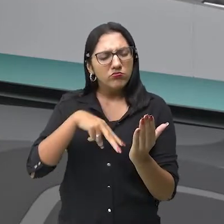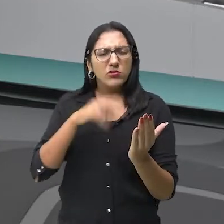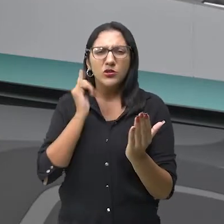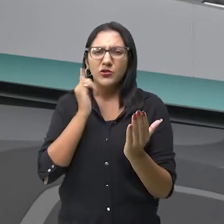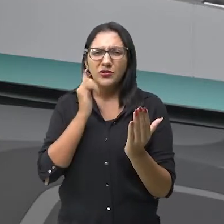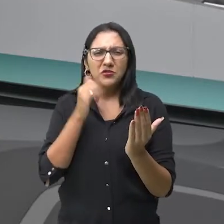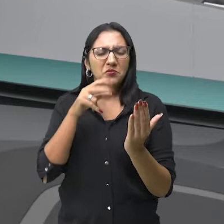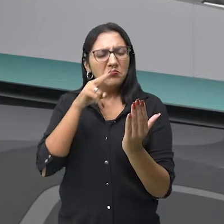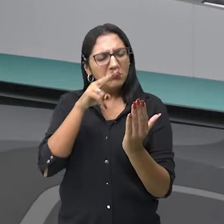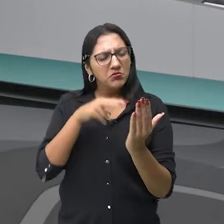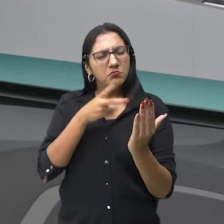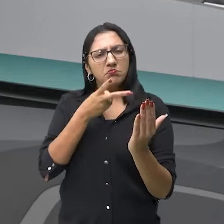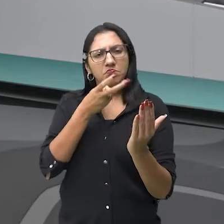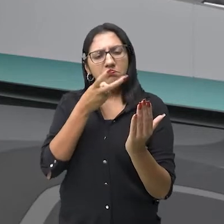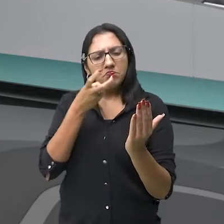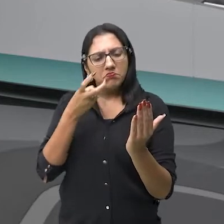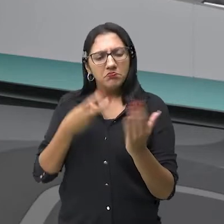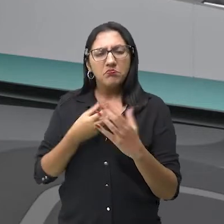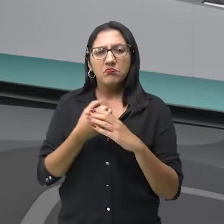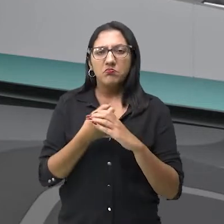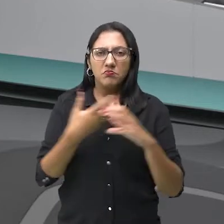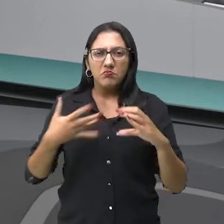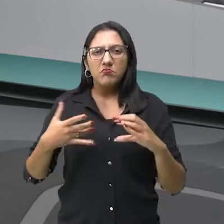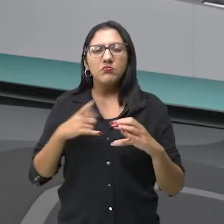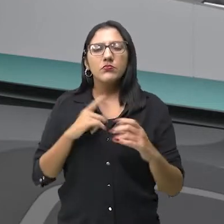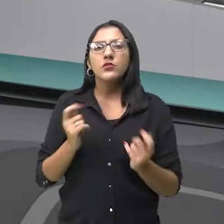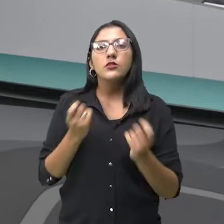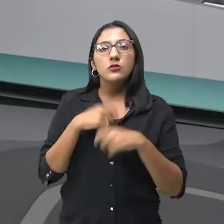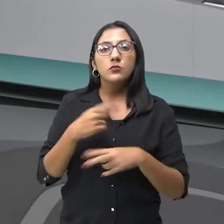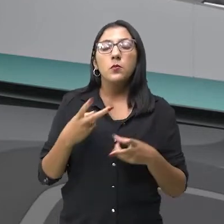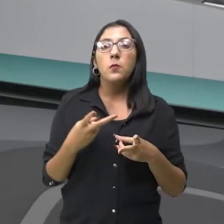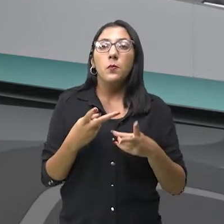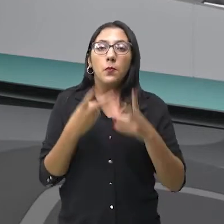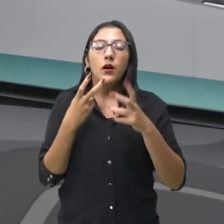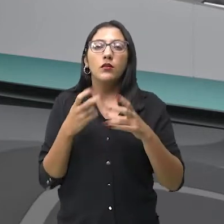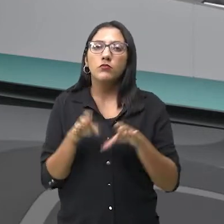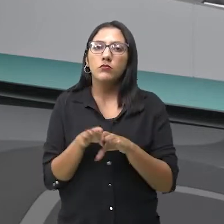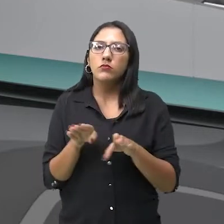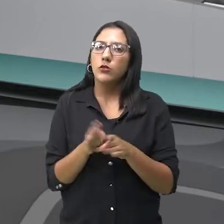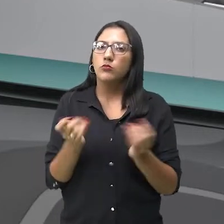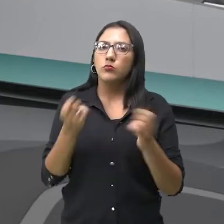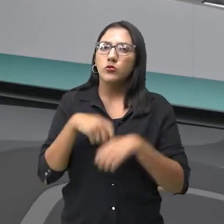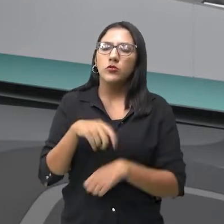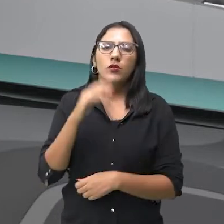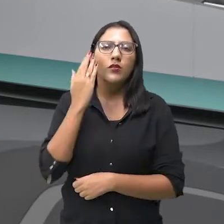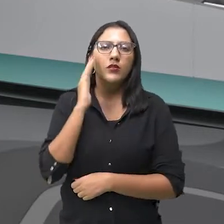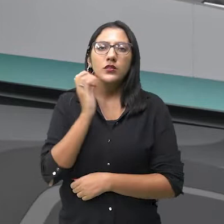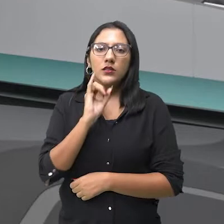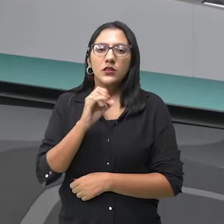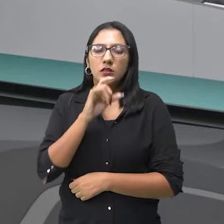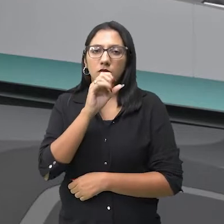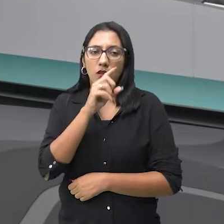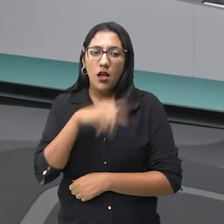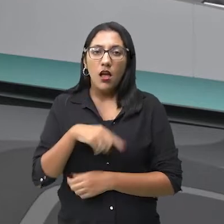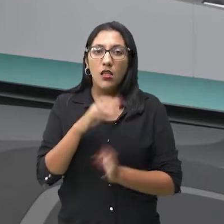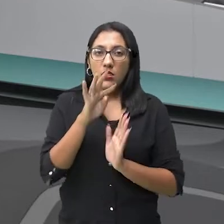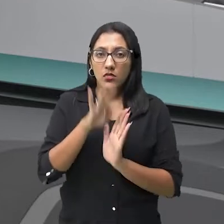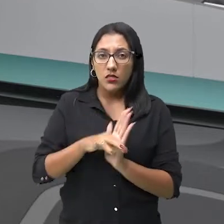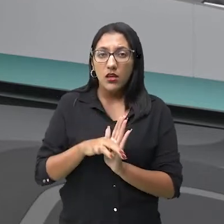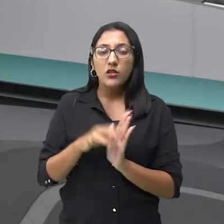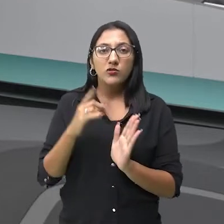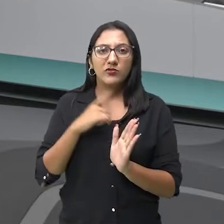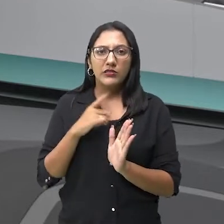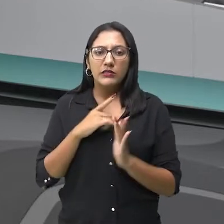narrativos, observando esses aspectos, a gente também observa e consegue compreender se esses processos coesivos